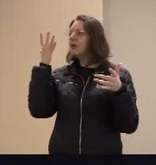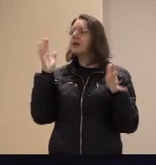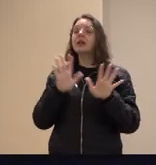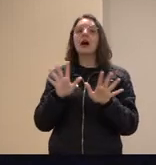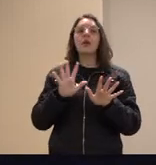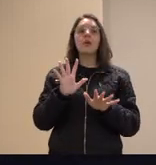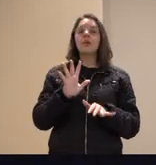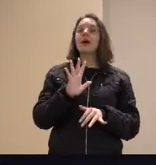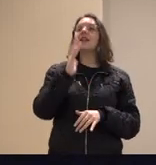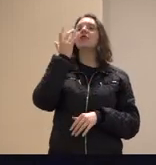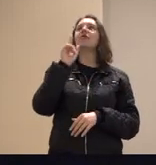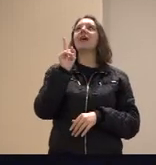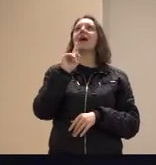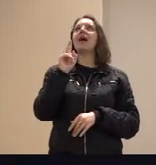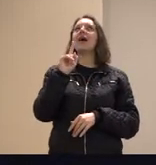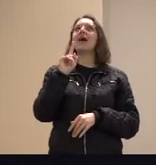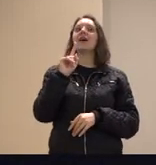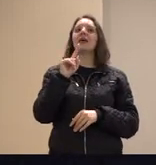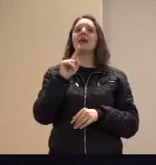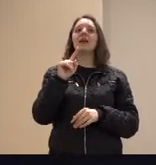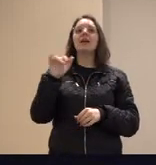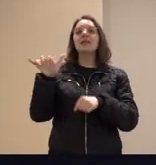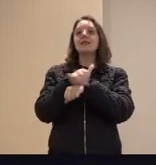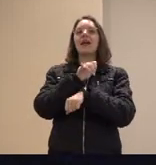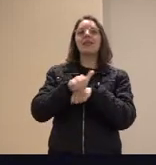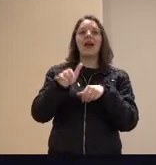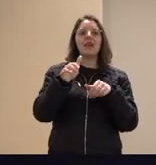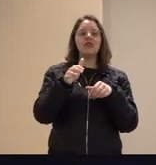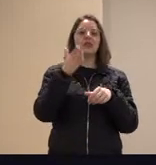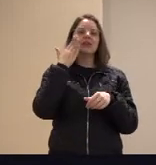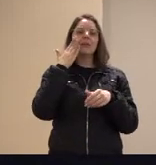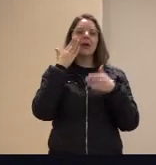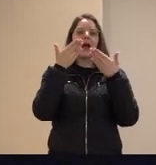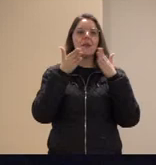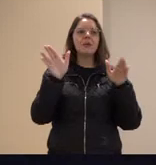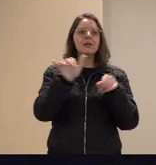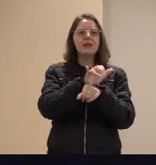construir caminhos. Talvez a Assembleia